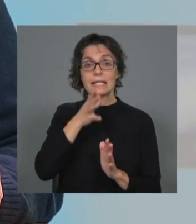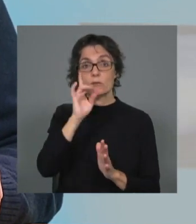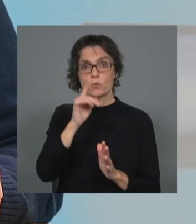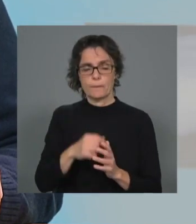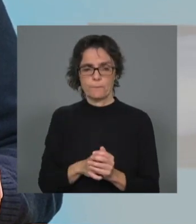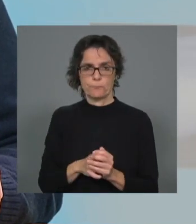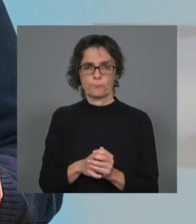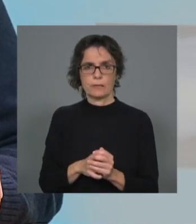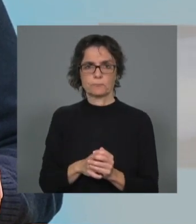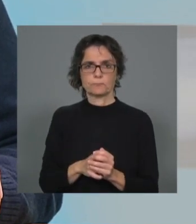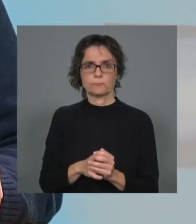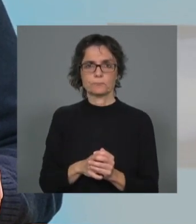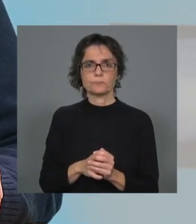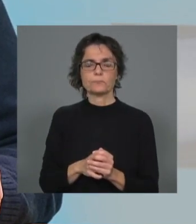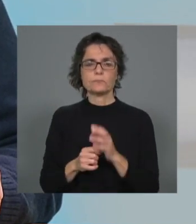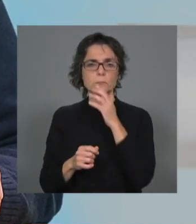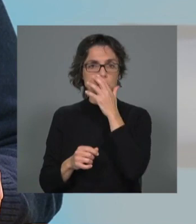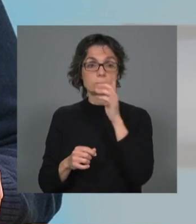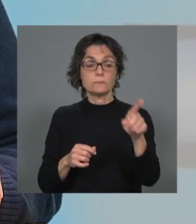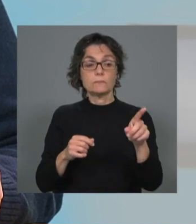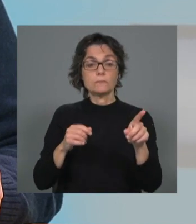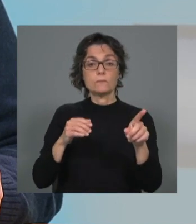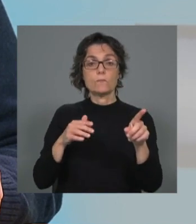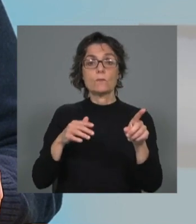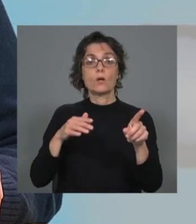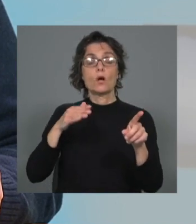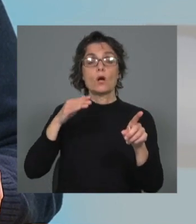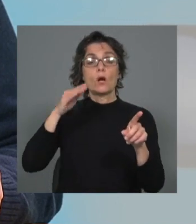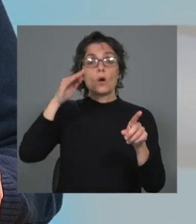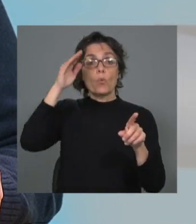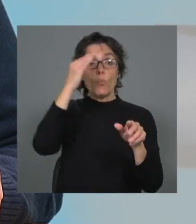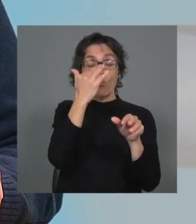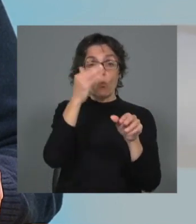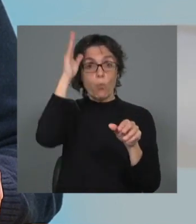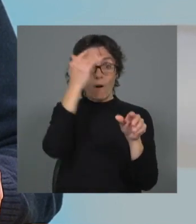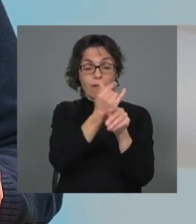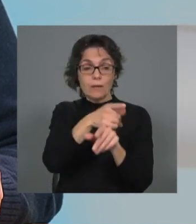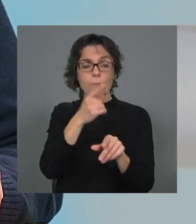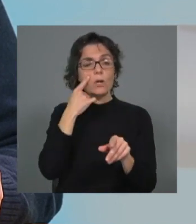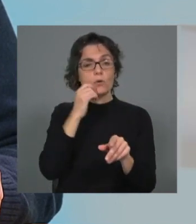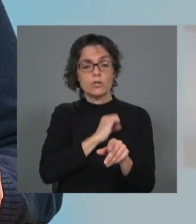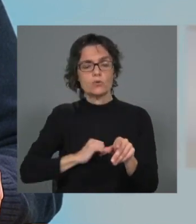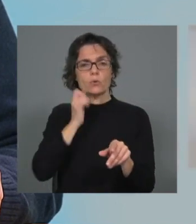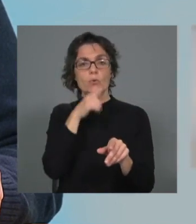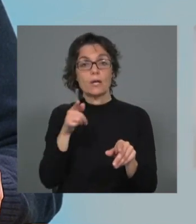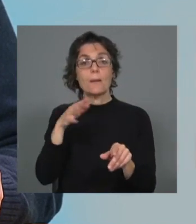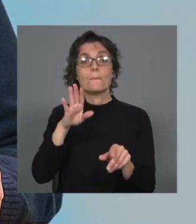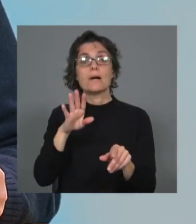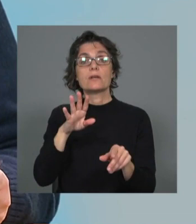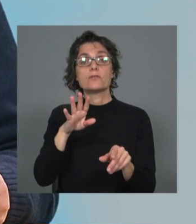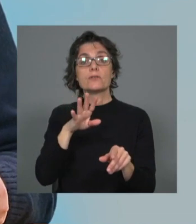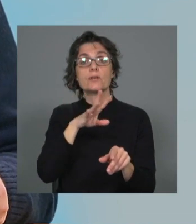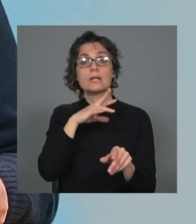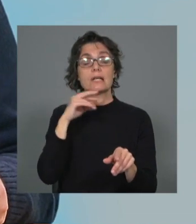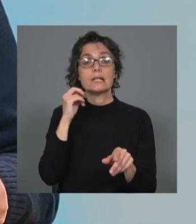boi conhece o seu proprietário e o burro o estábulo do seu dono, mas Israel não conhece nada, o meu